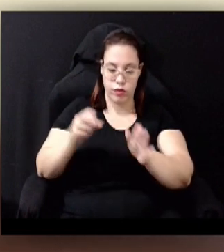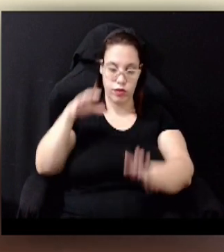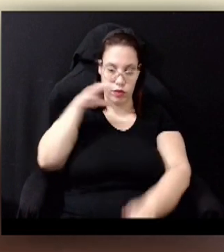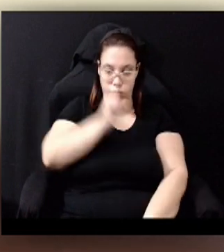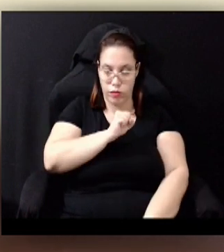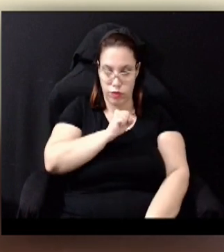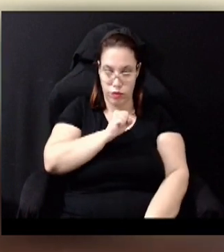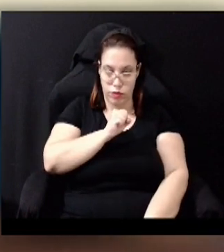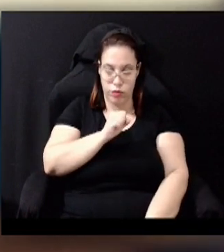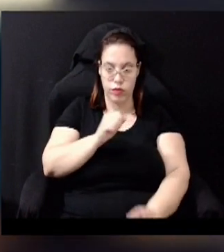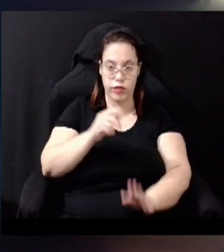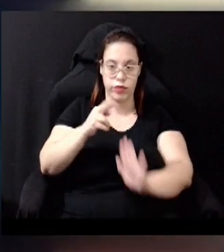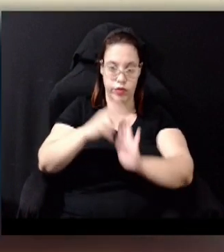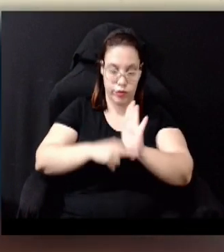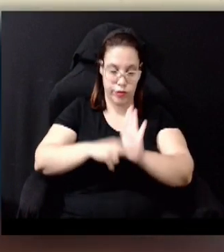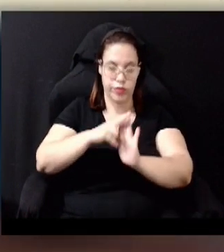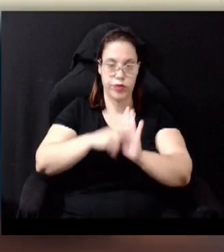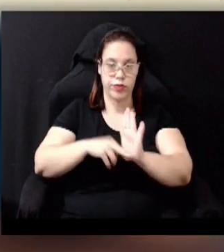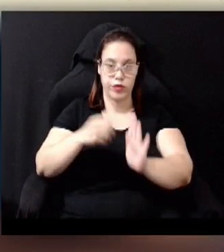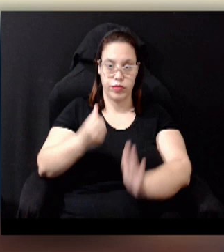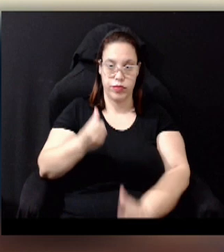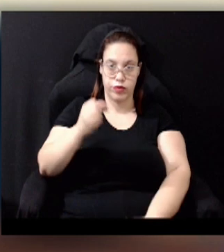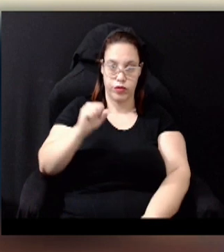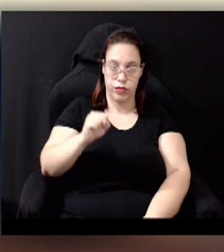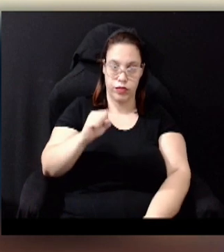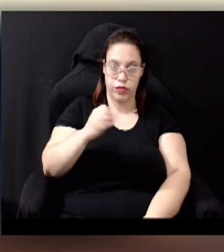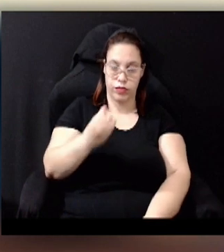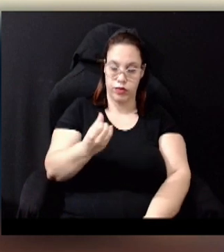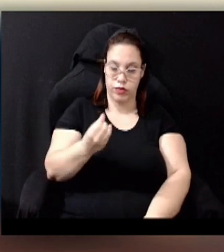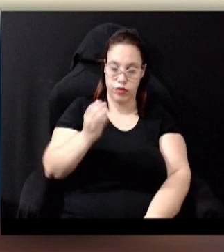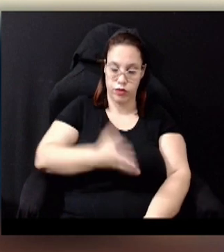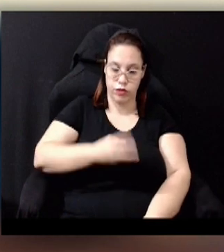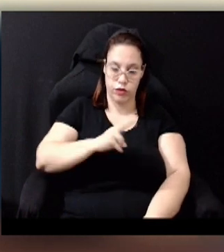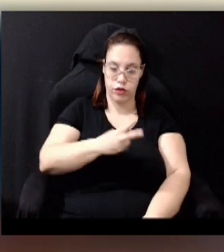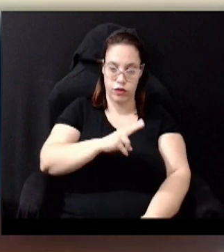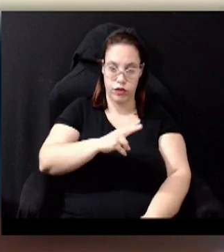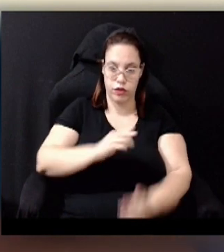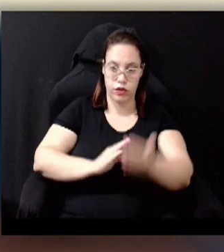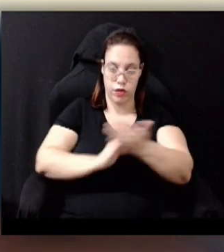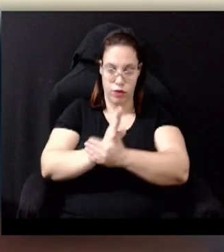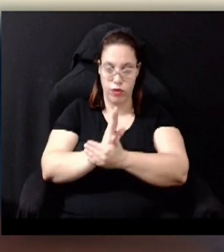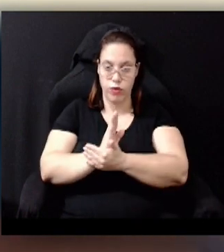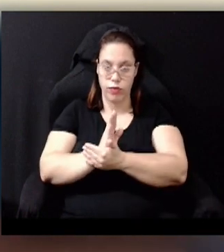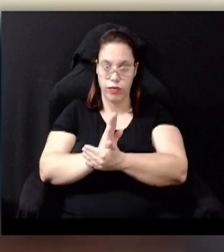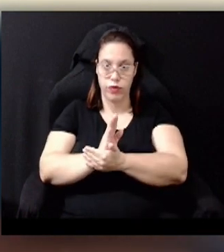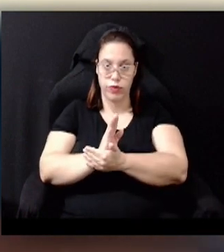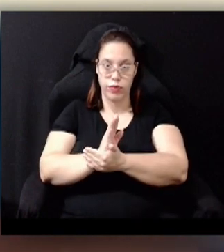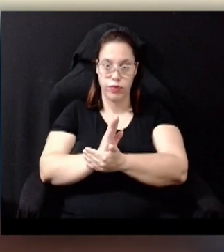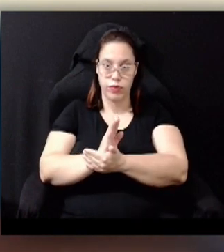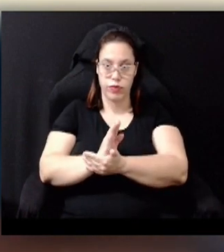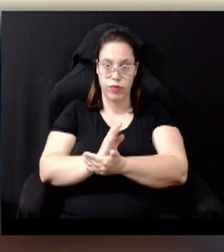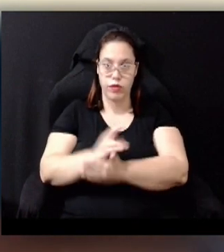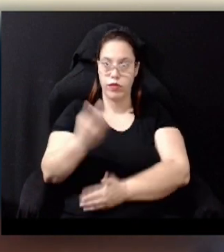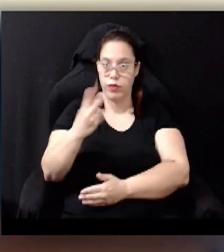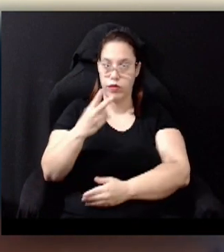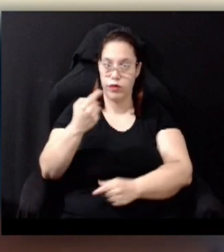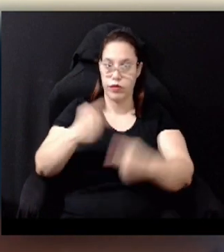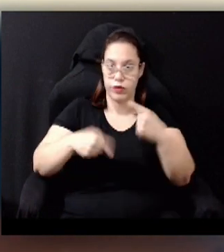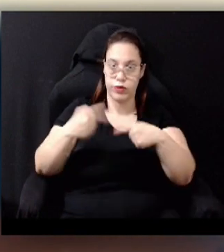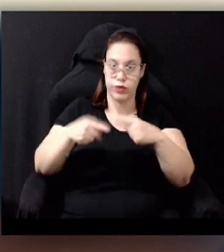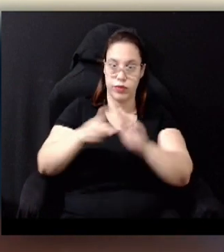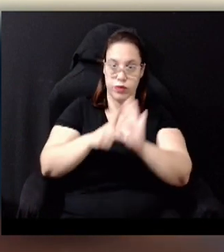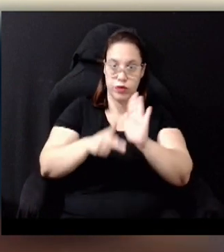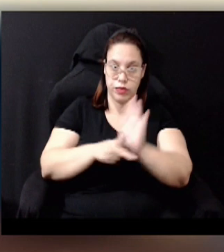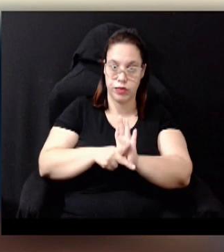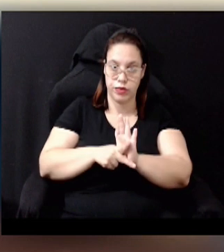mediante requerimento número 1861/22, devidamente aprovado. Segunda discussão e votação do projeto de